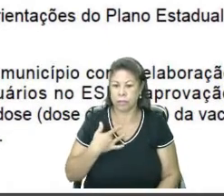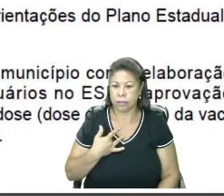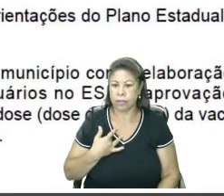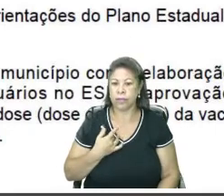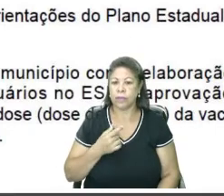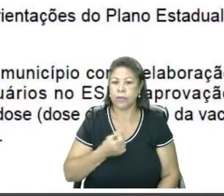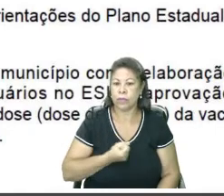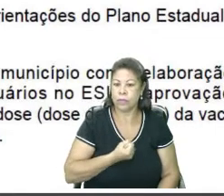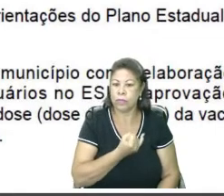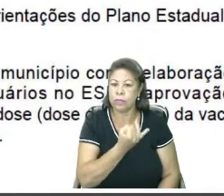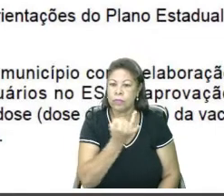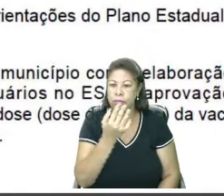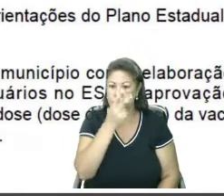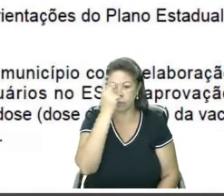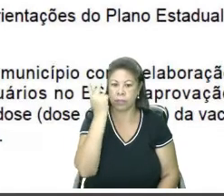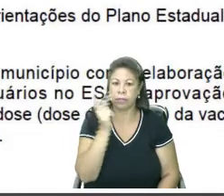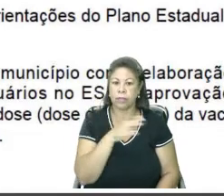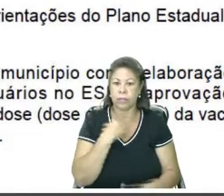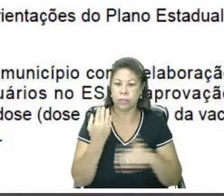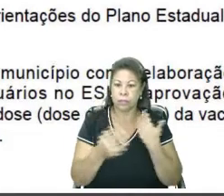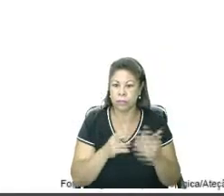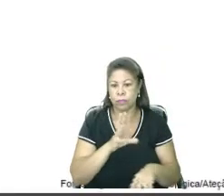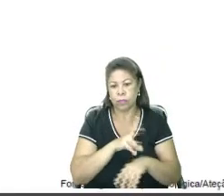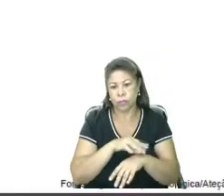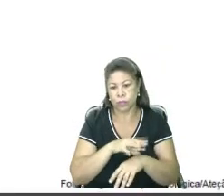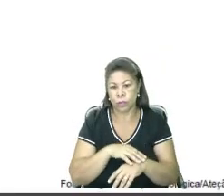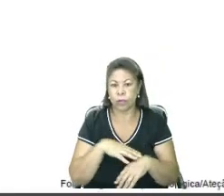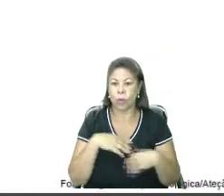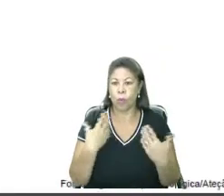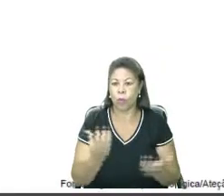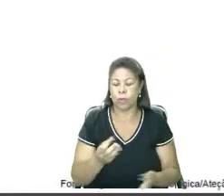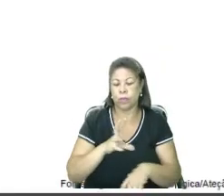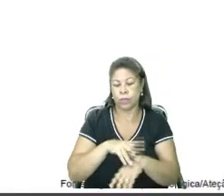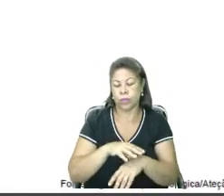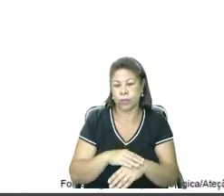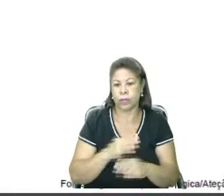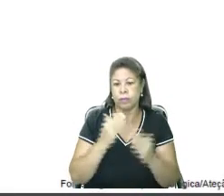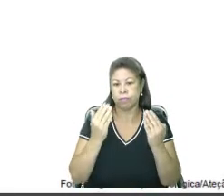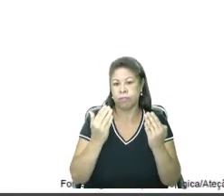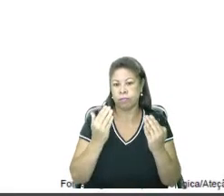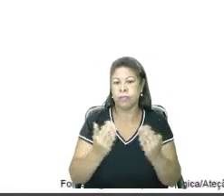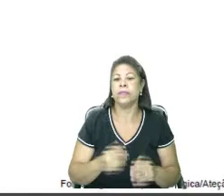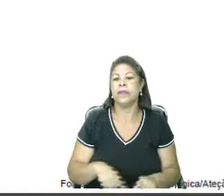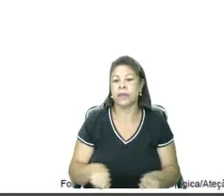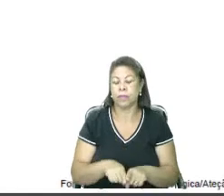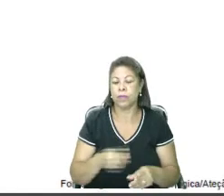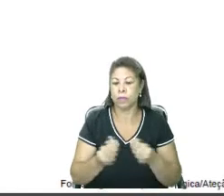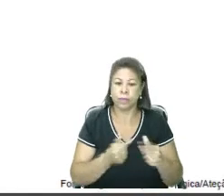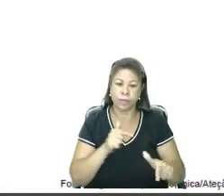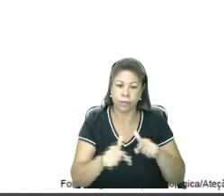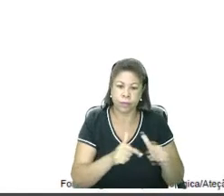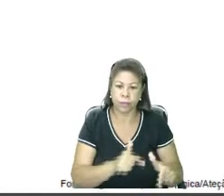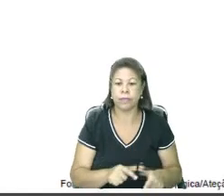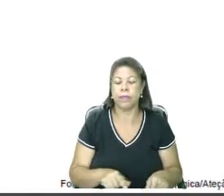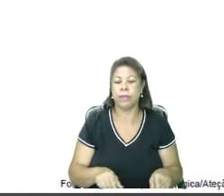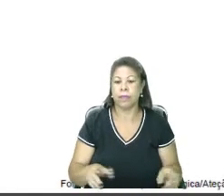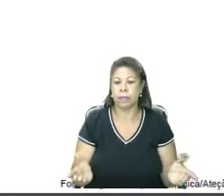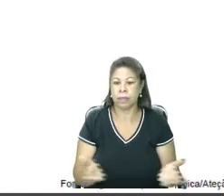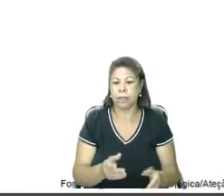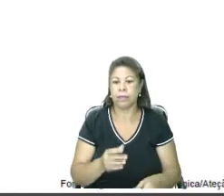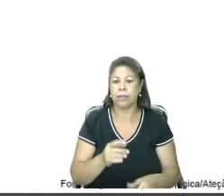todas ao controle dos casos suspeitos, aí a principal ação, que é a ação de vacinação, né, a